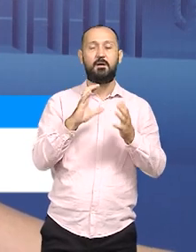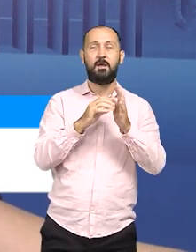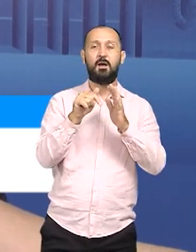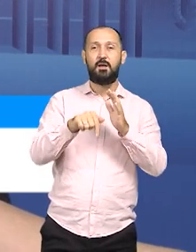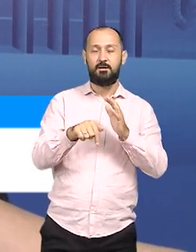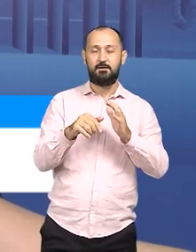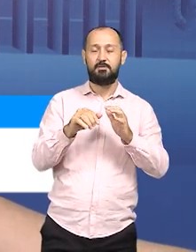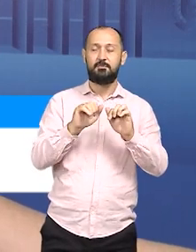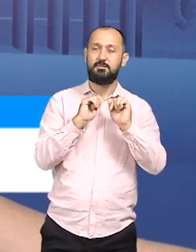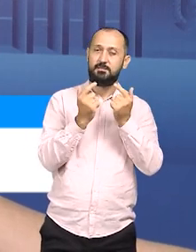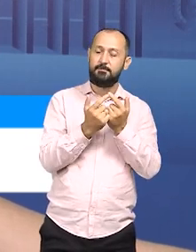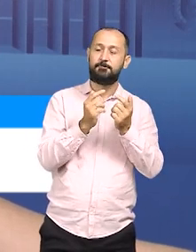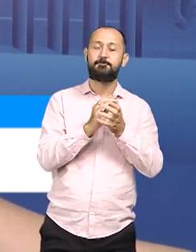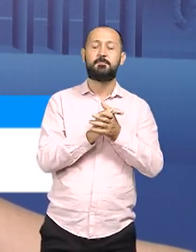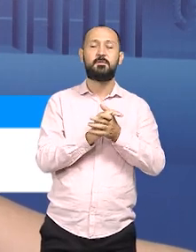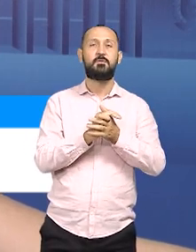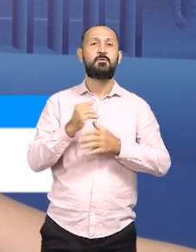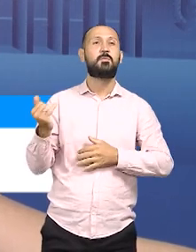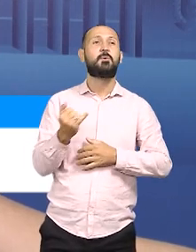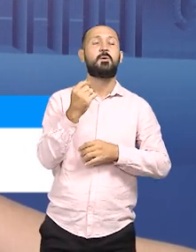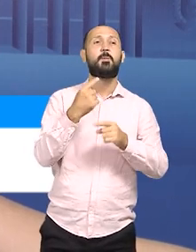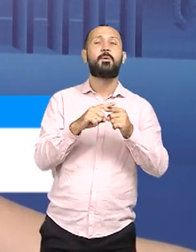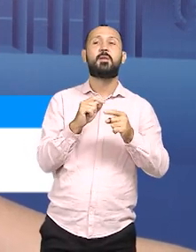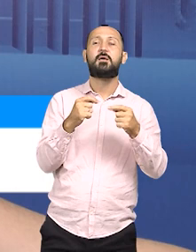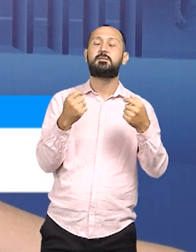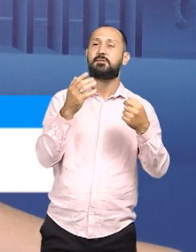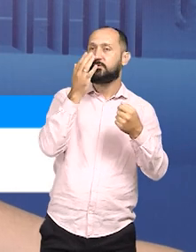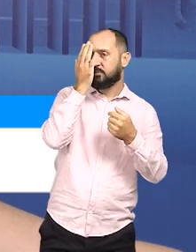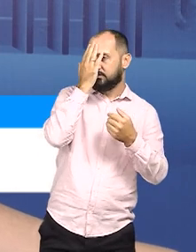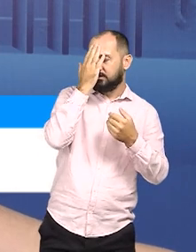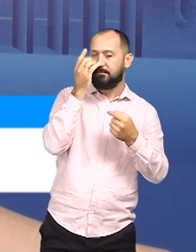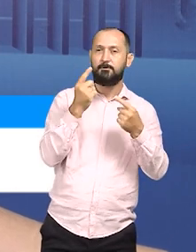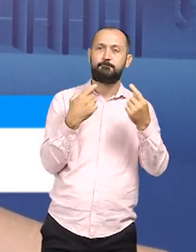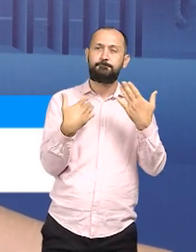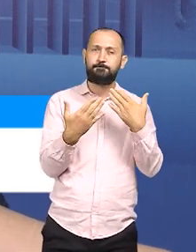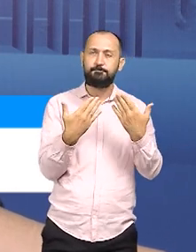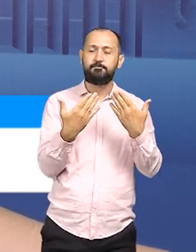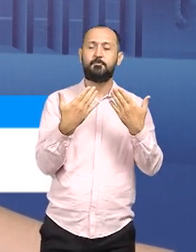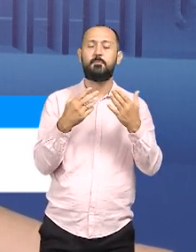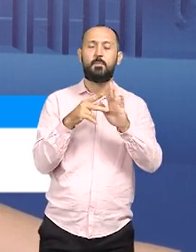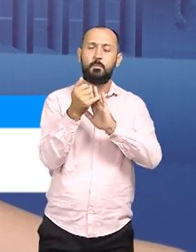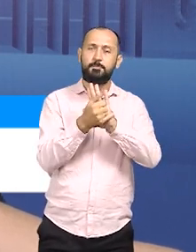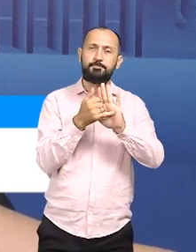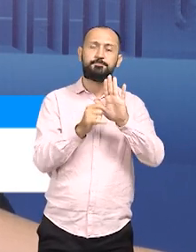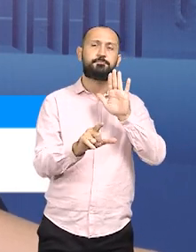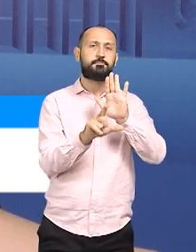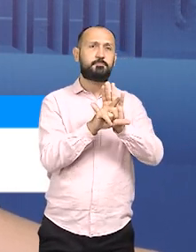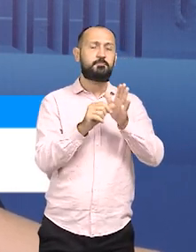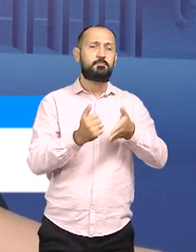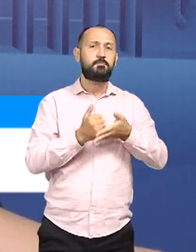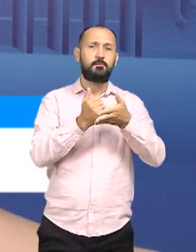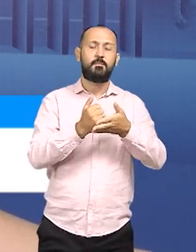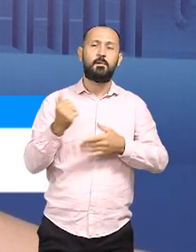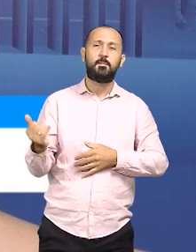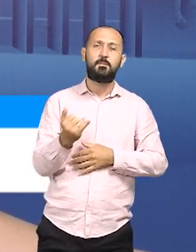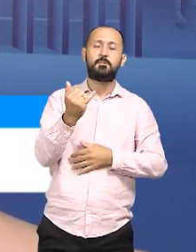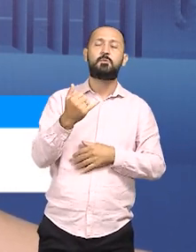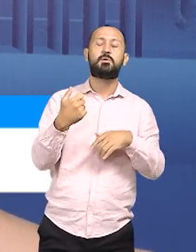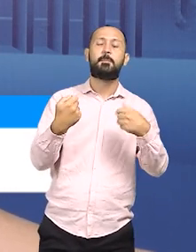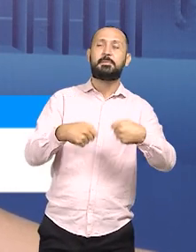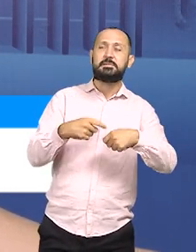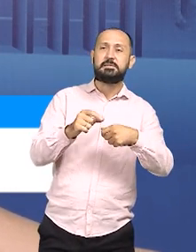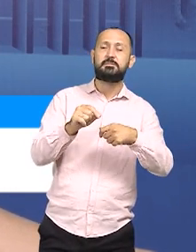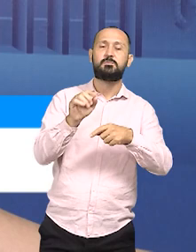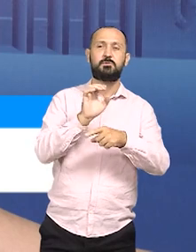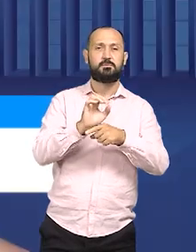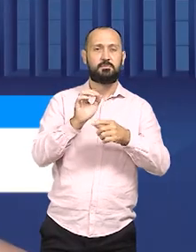uma cadeira aqui nessa casa e foi muito importante porque a gente soube ali dialogar projetos de lei importante ajudou nas demandas que